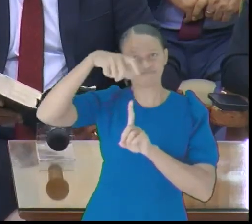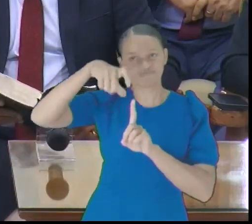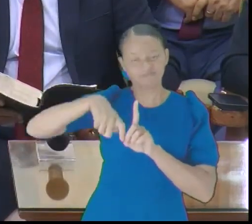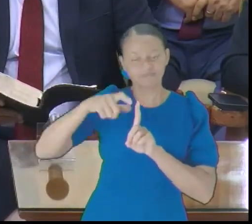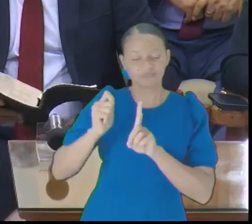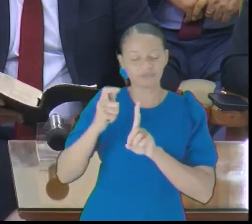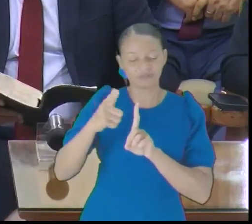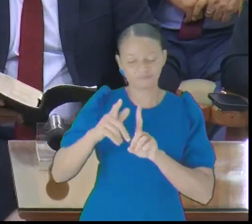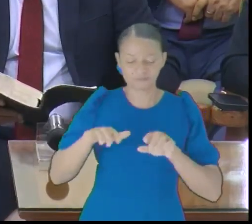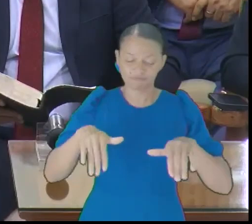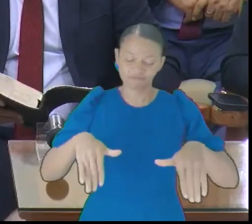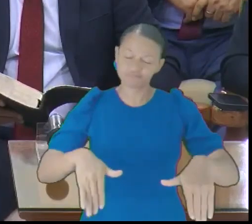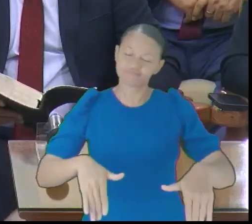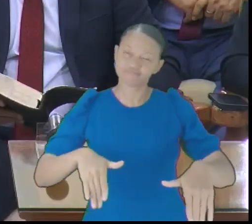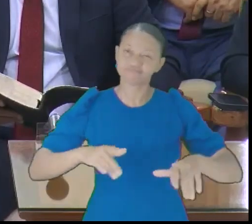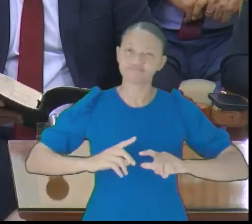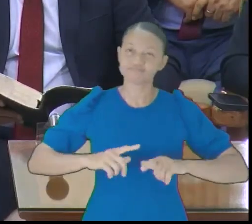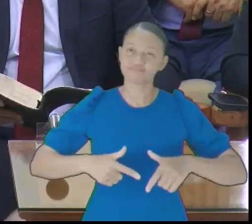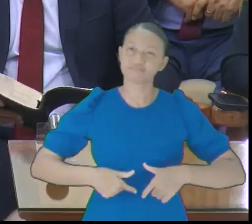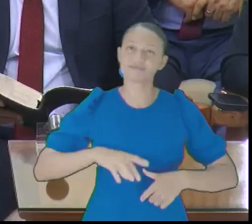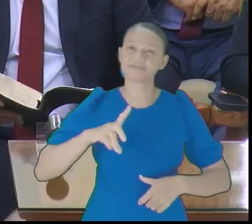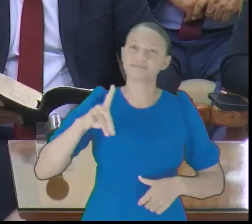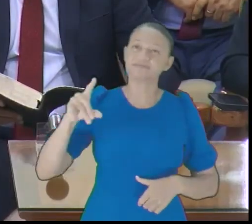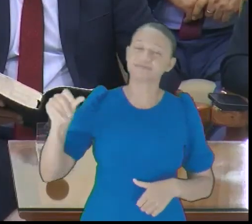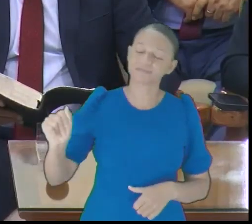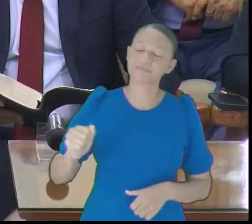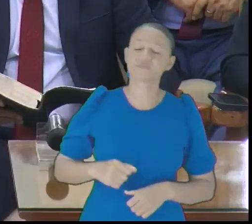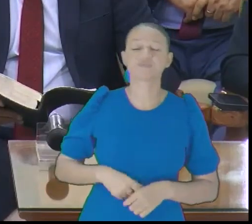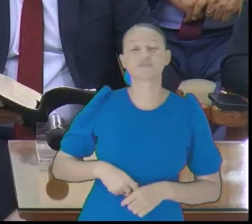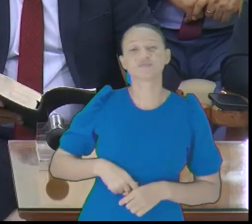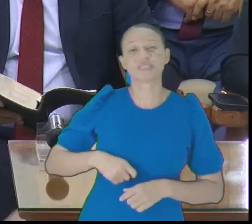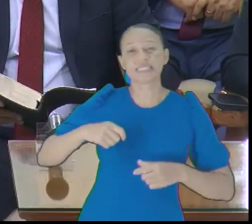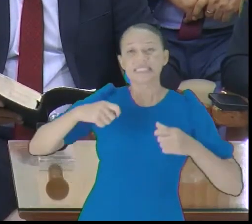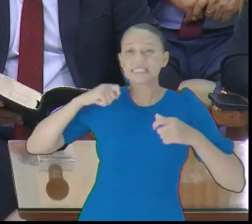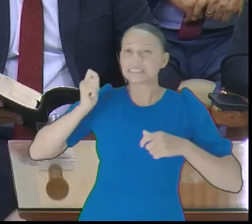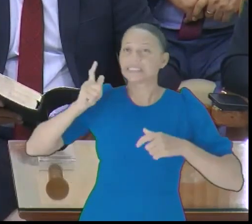Um dia, Davi está sentado no trono.